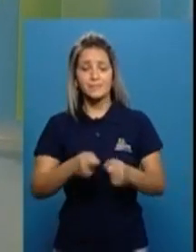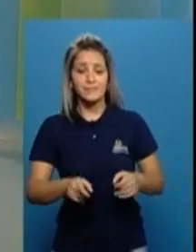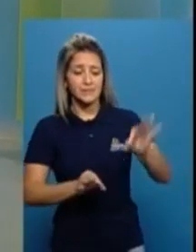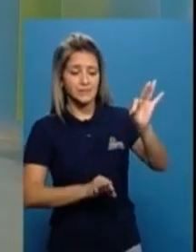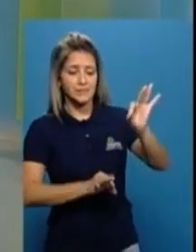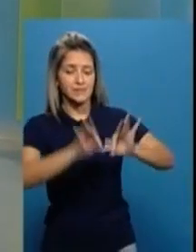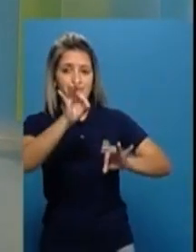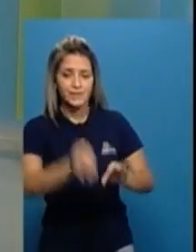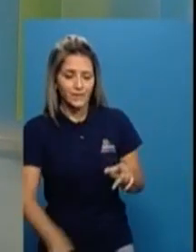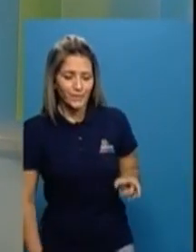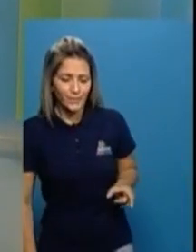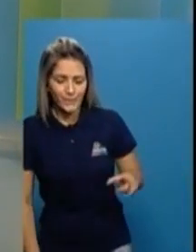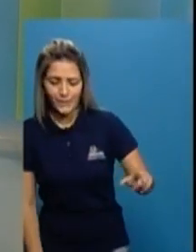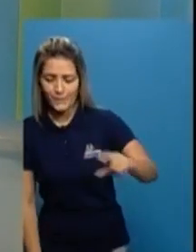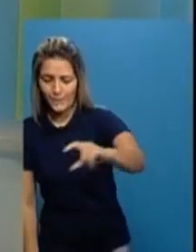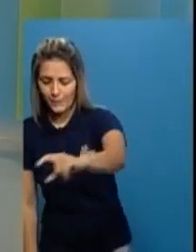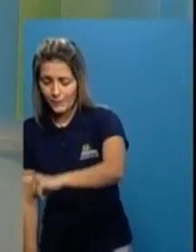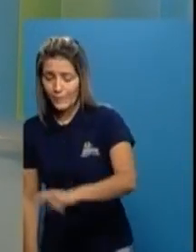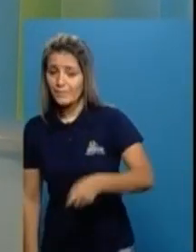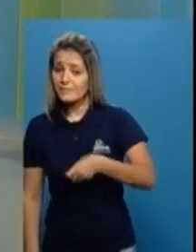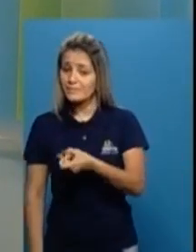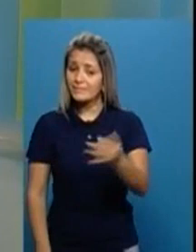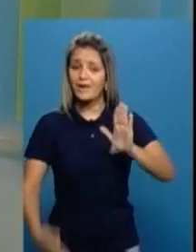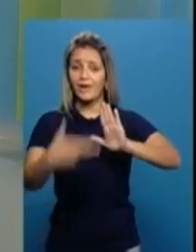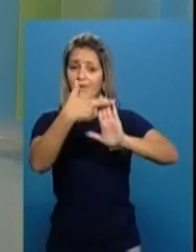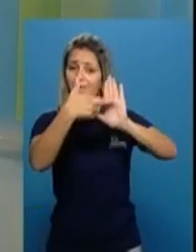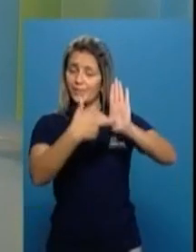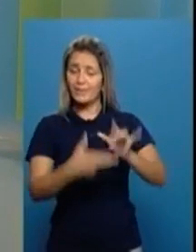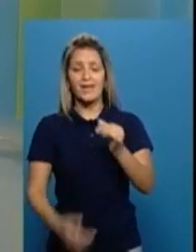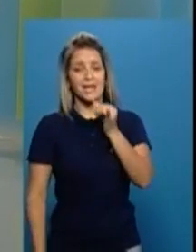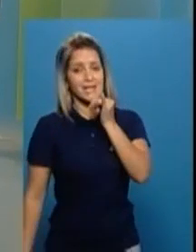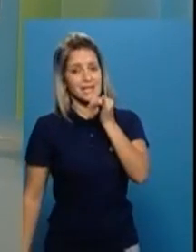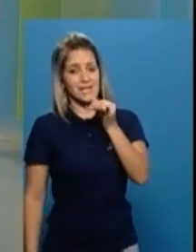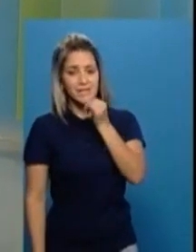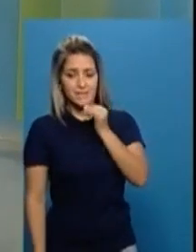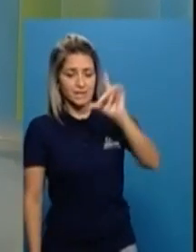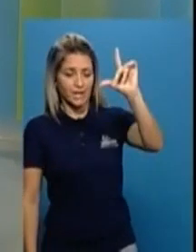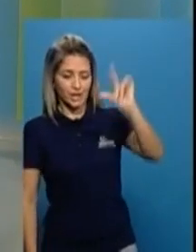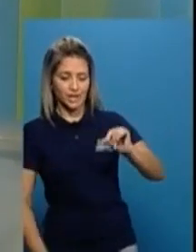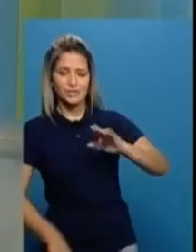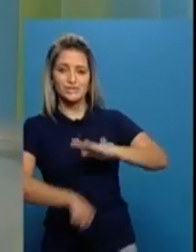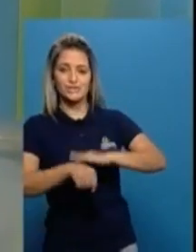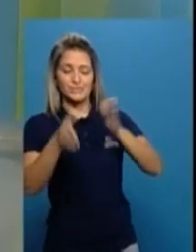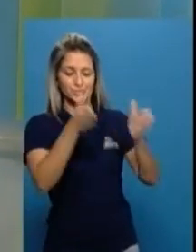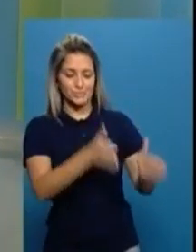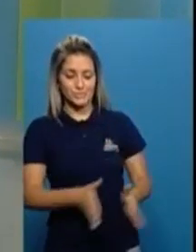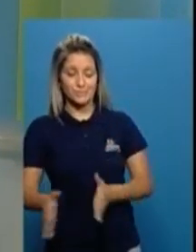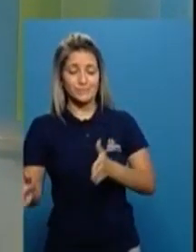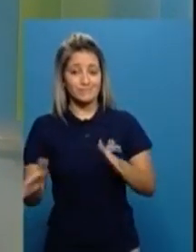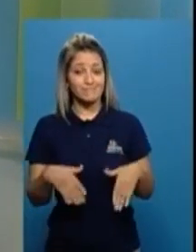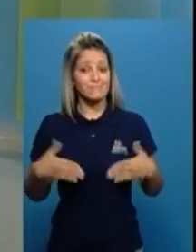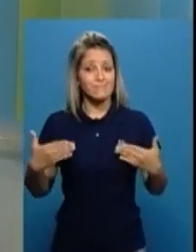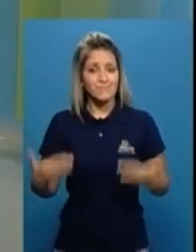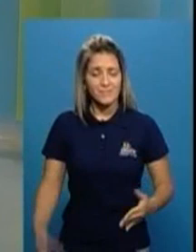de um layout, ela deve seguir alguns princípios, como diminuir o tempo de produção,